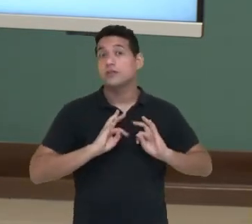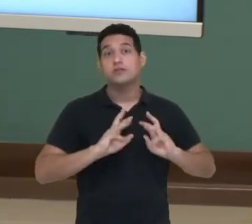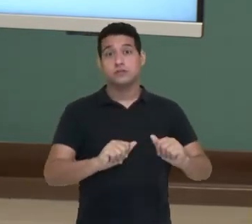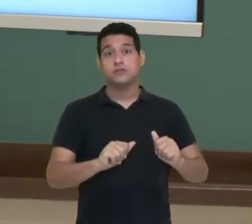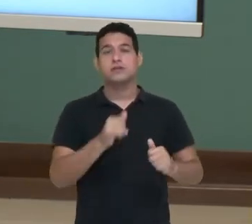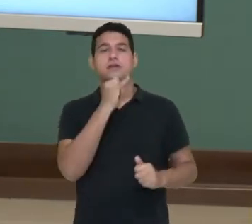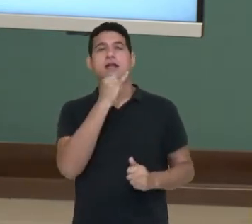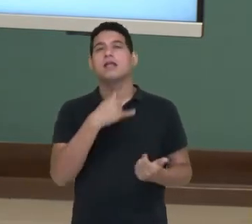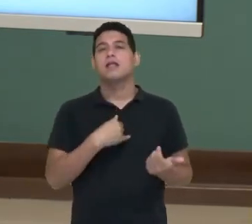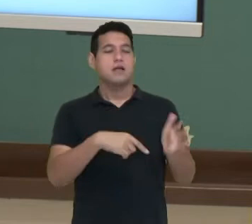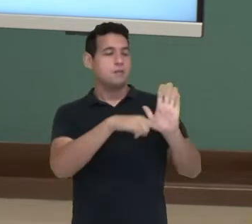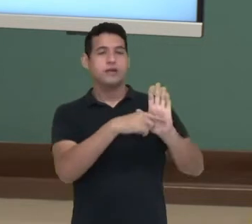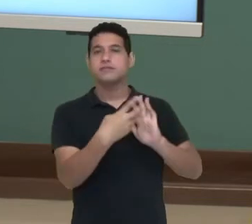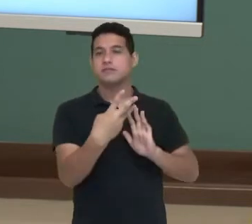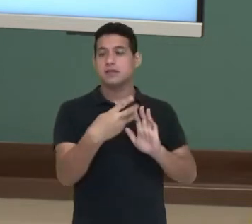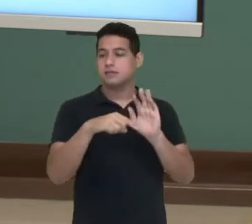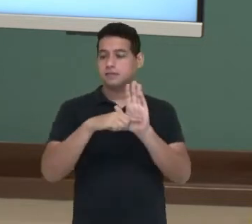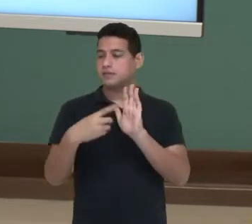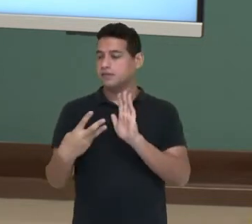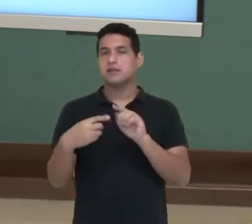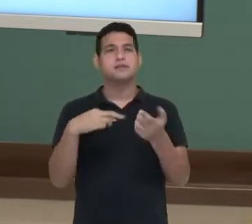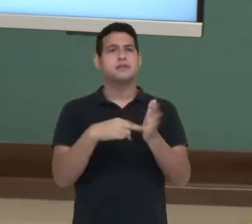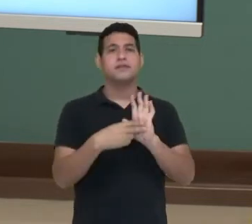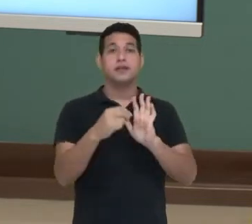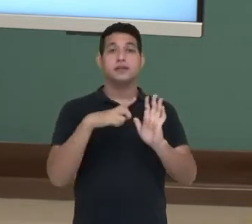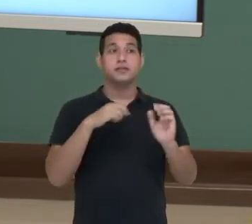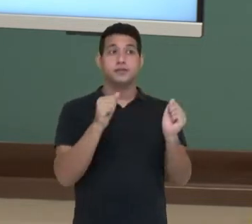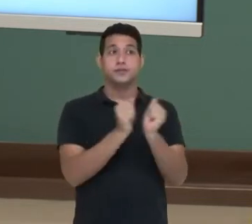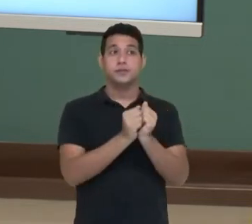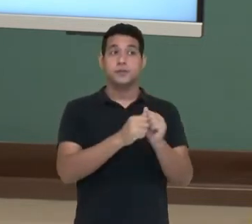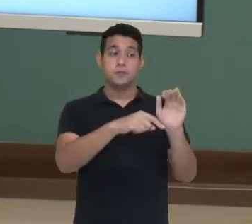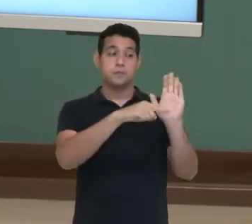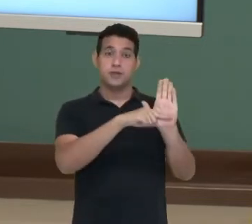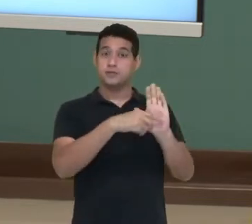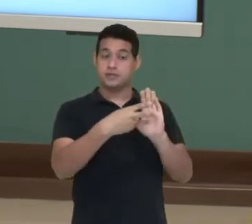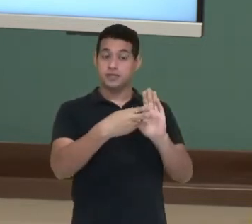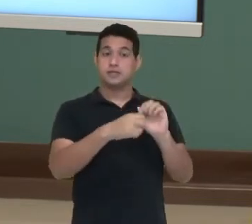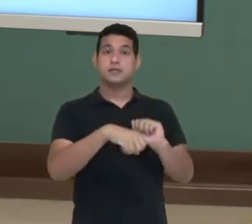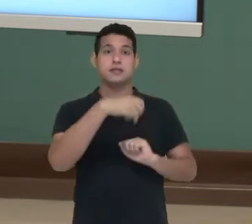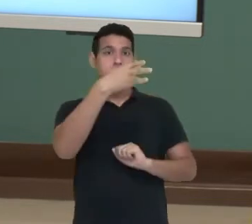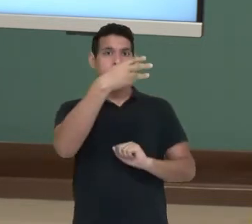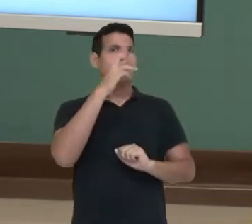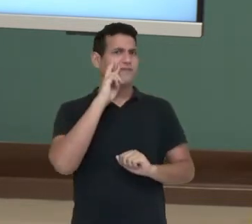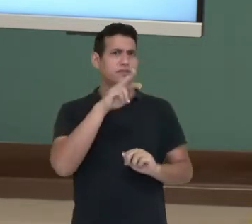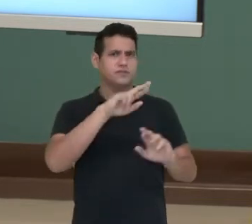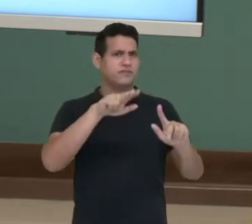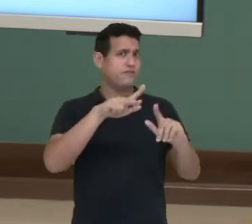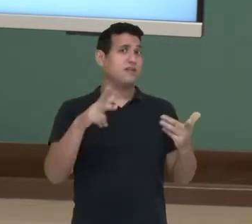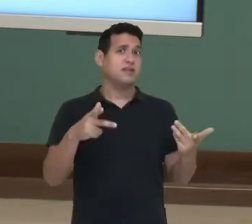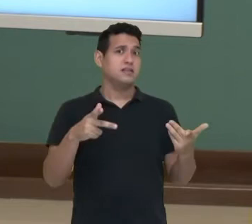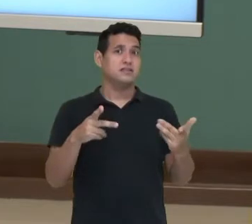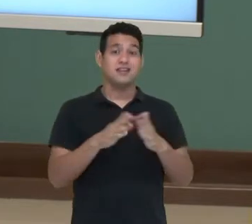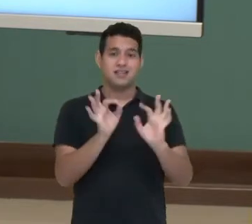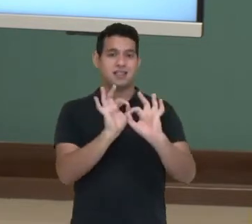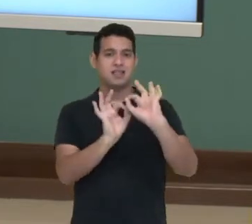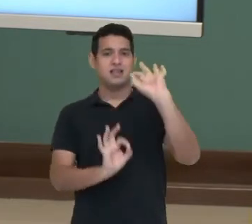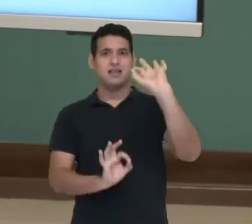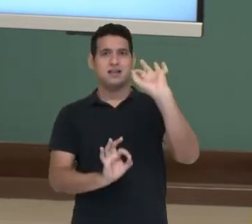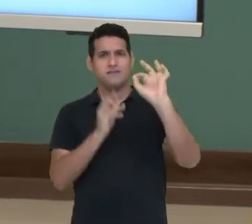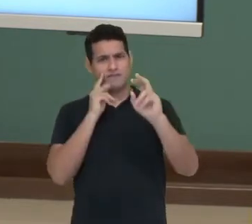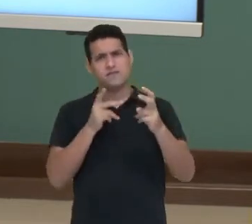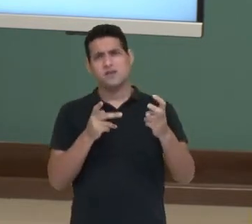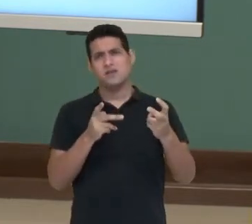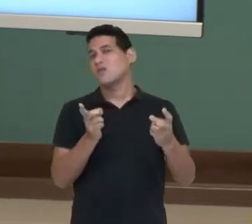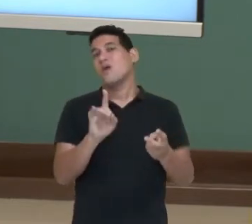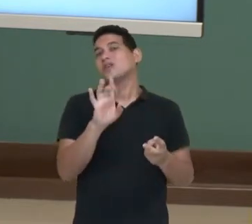Por exemplo, menos 3 e 3 estaria aqui, ó, menos 3 e 3. Olha a diferença, olha a distância. Então,